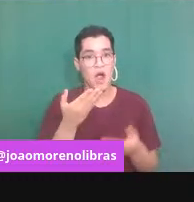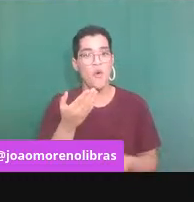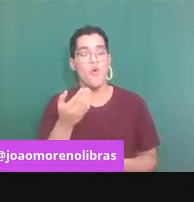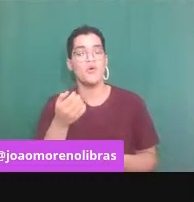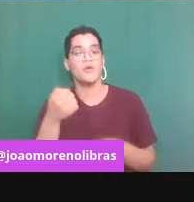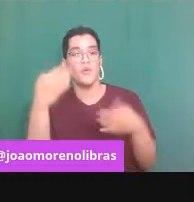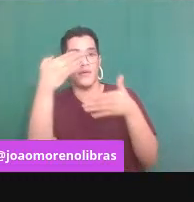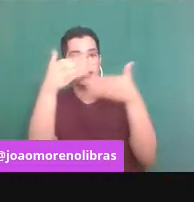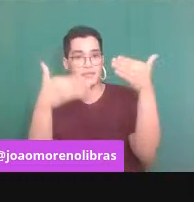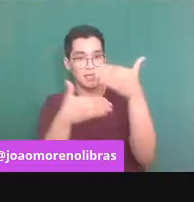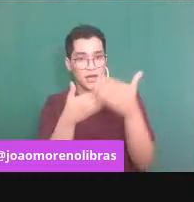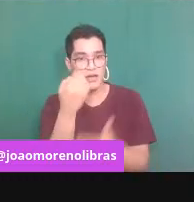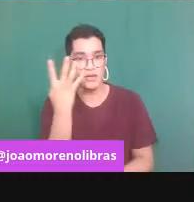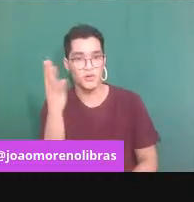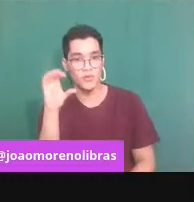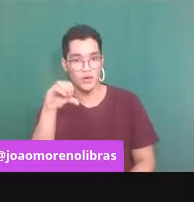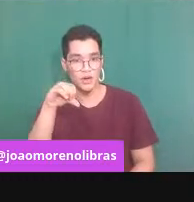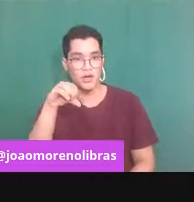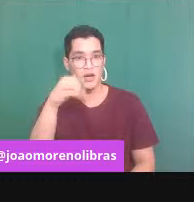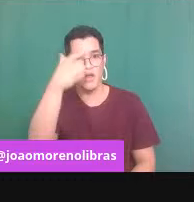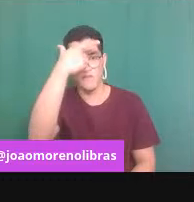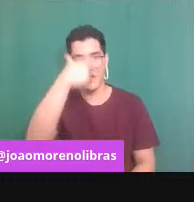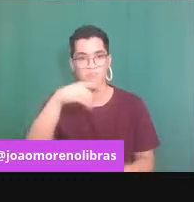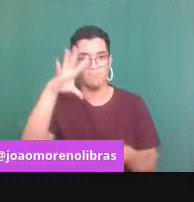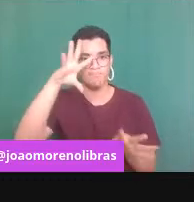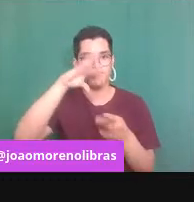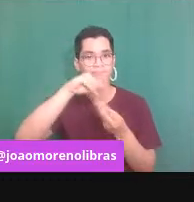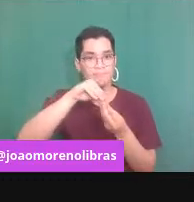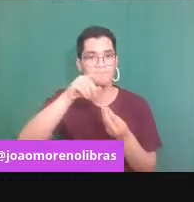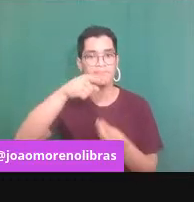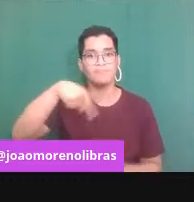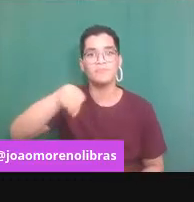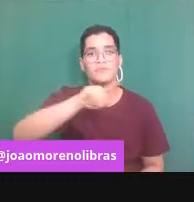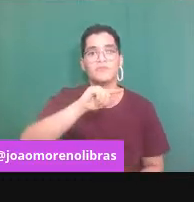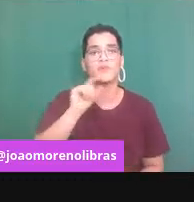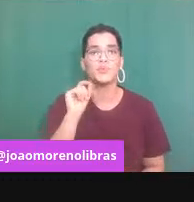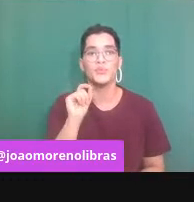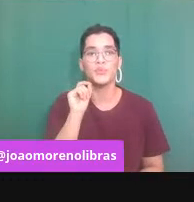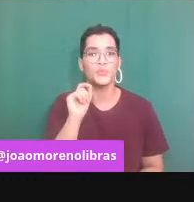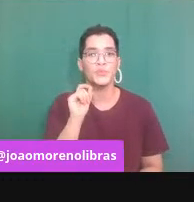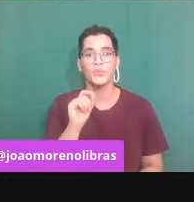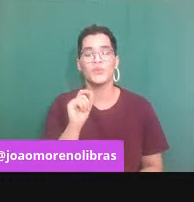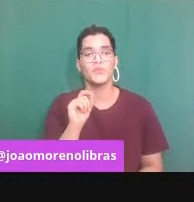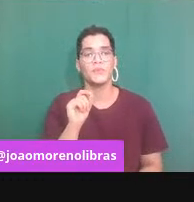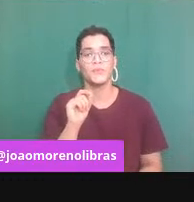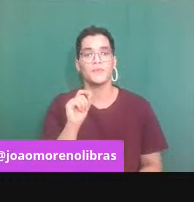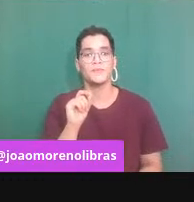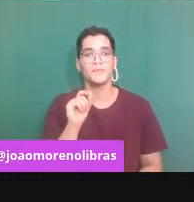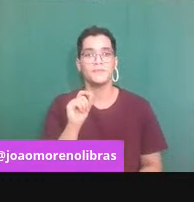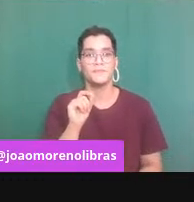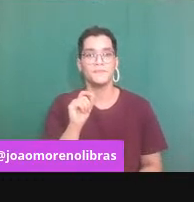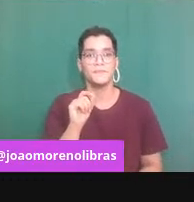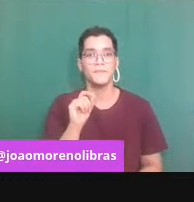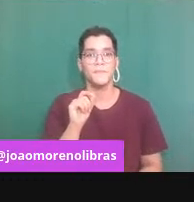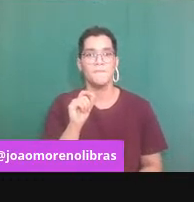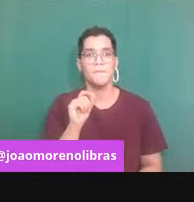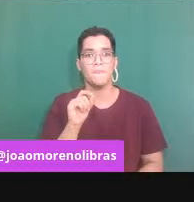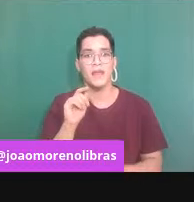né? Eu só sintetizei para vocês em termos de retirada da base